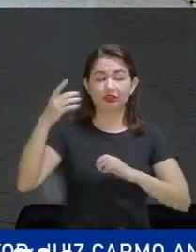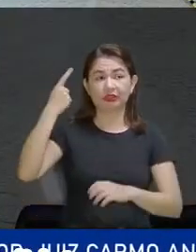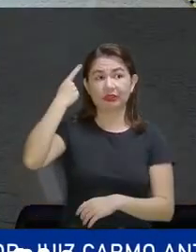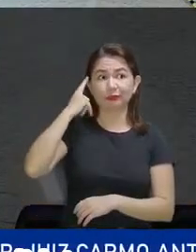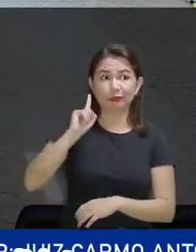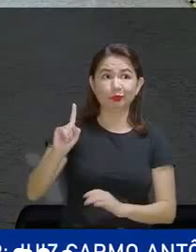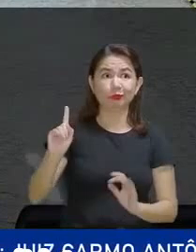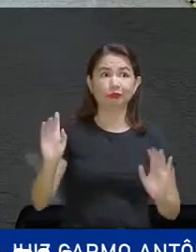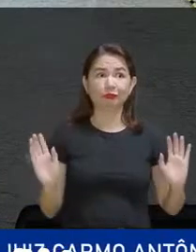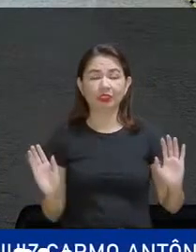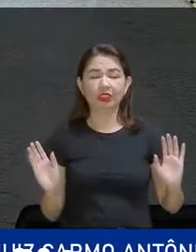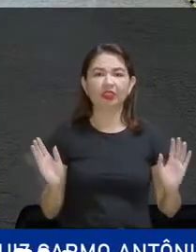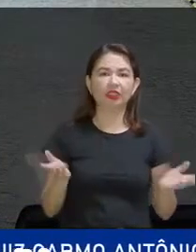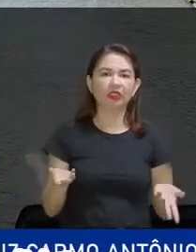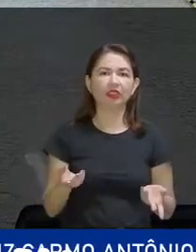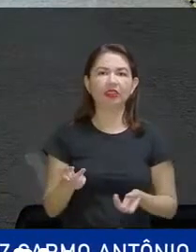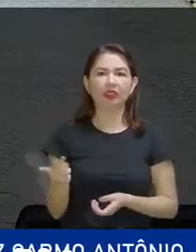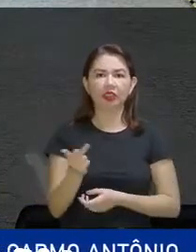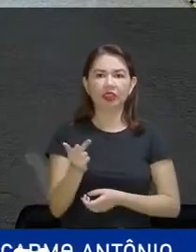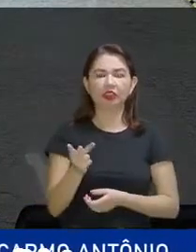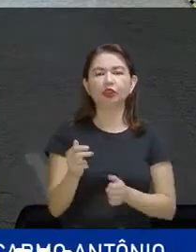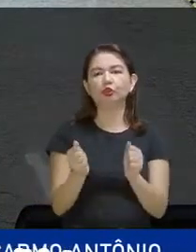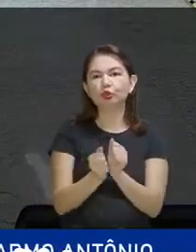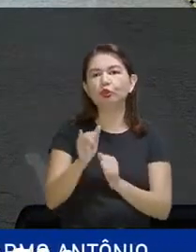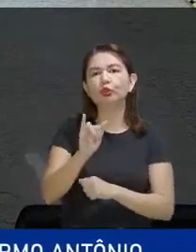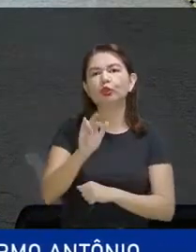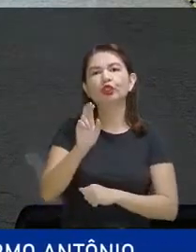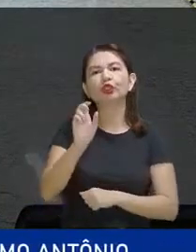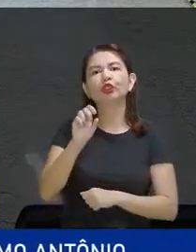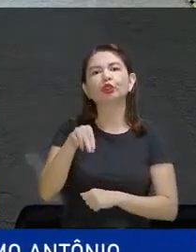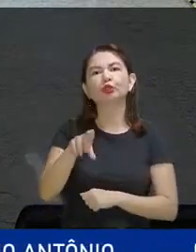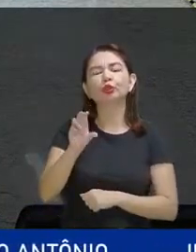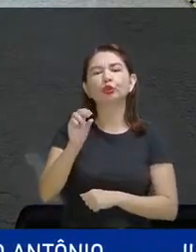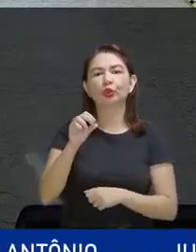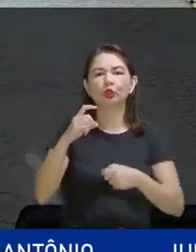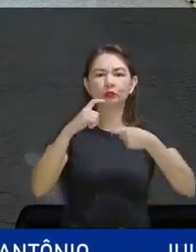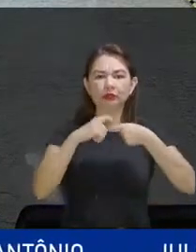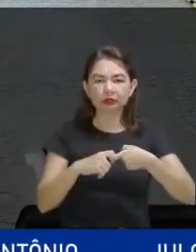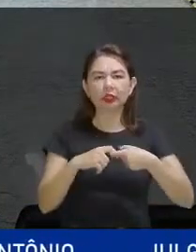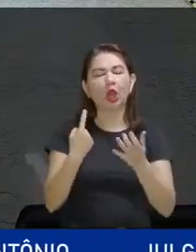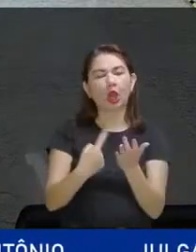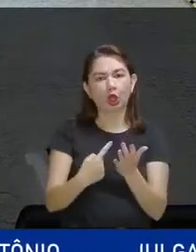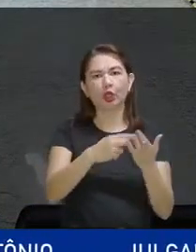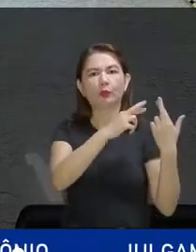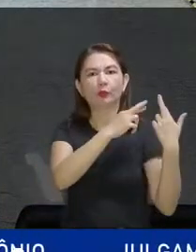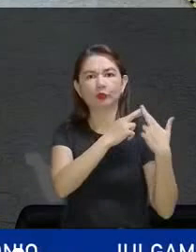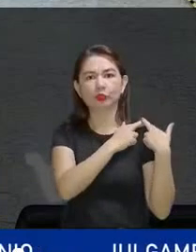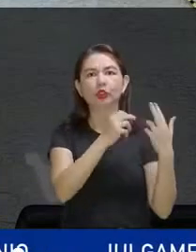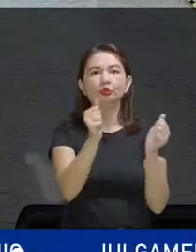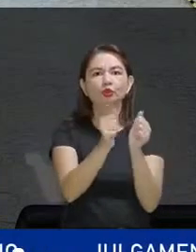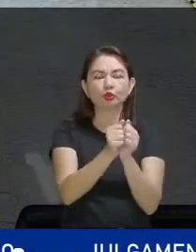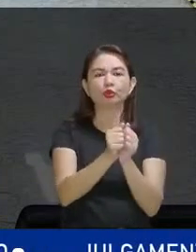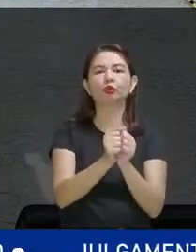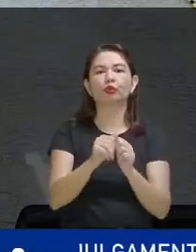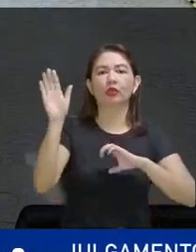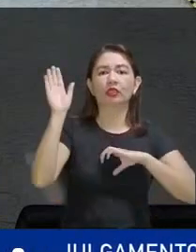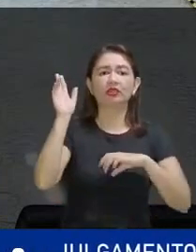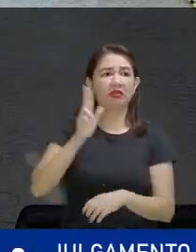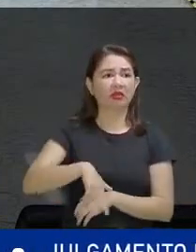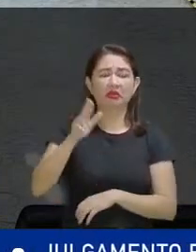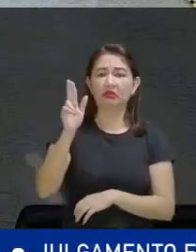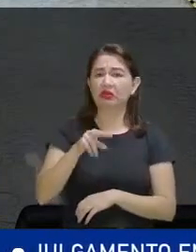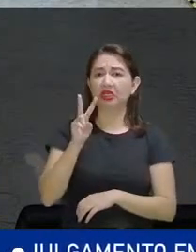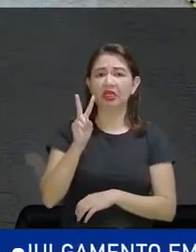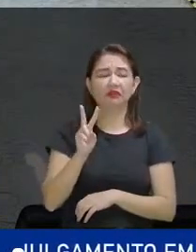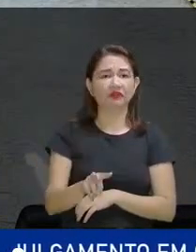sei até ponto ele, Irlon, se envolveu com esse candidato, se comprometeu com esse candidato. Eu sei que eu nunca vi